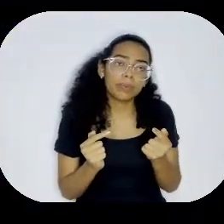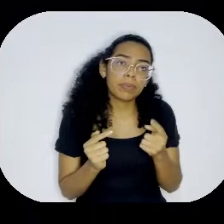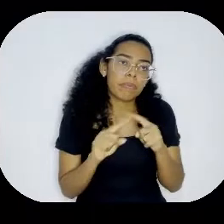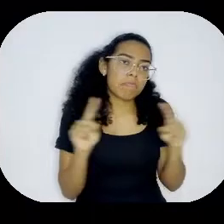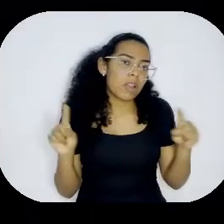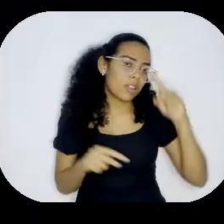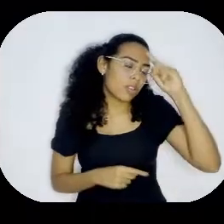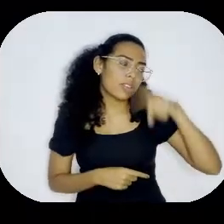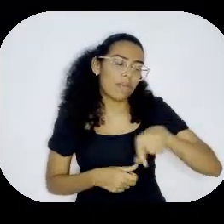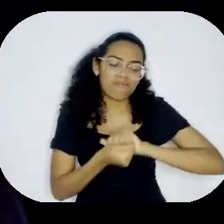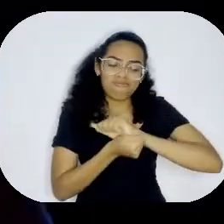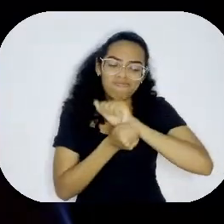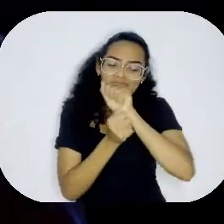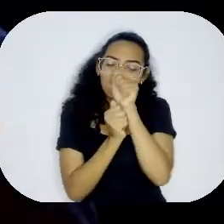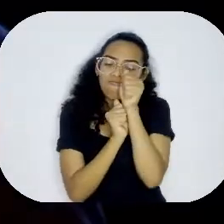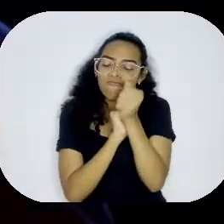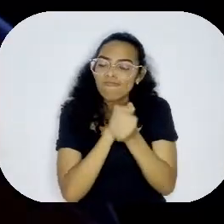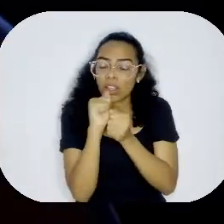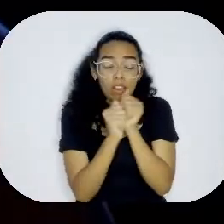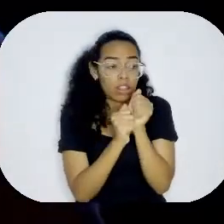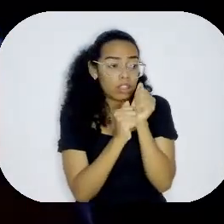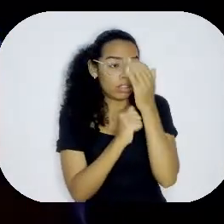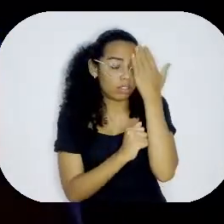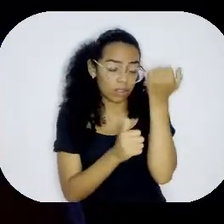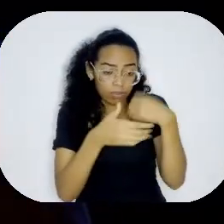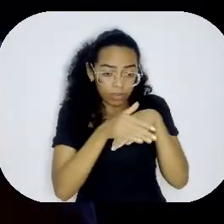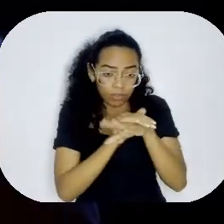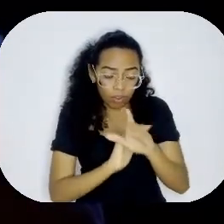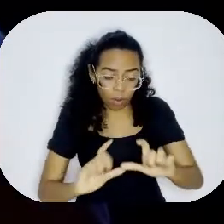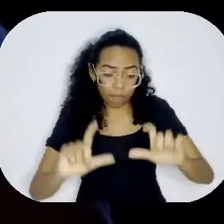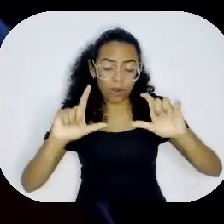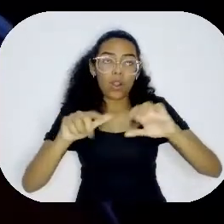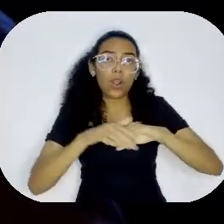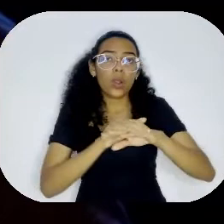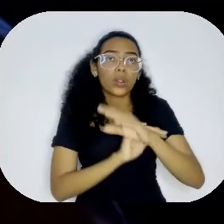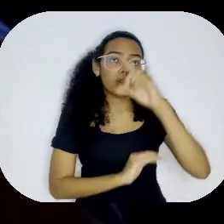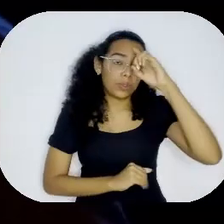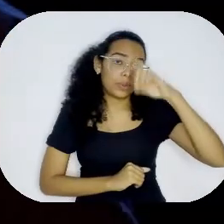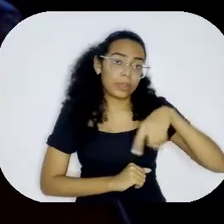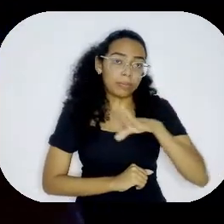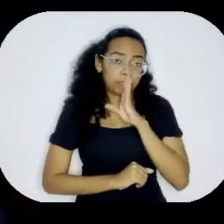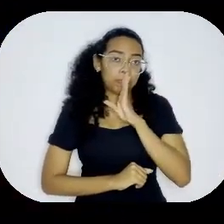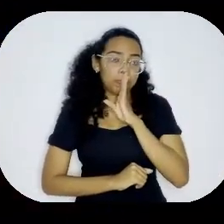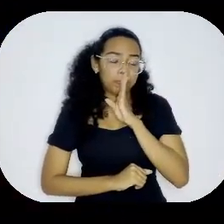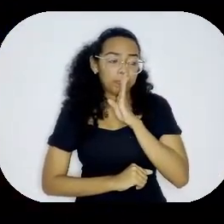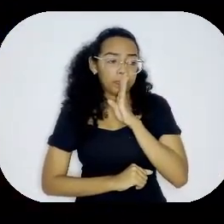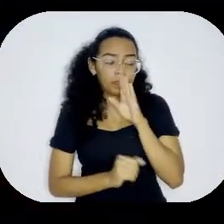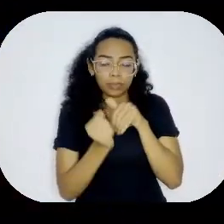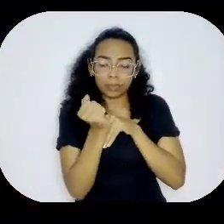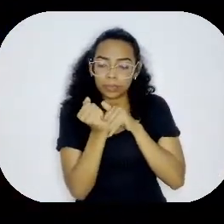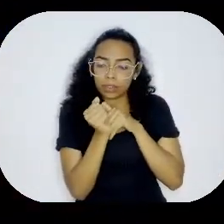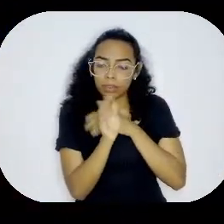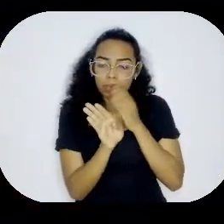mais. Não sabem do beijo que eu te dei, não sabem da foto que eu guardei, não sabem quanto